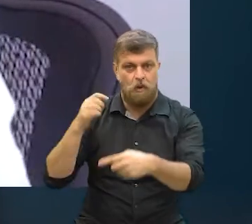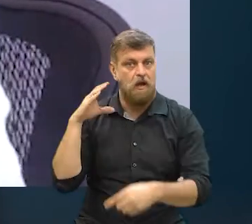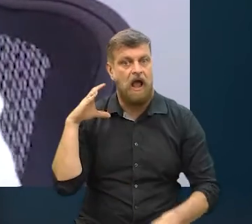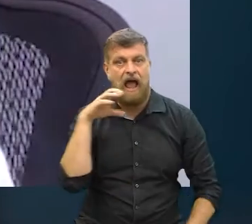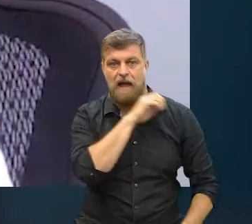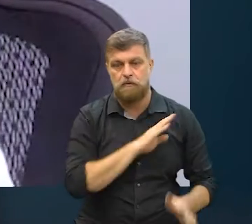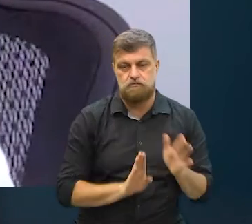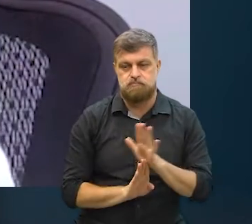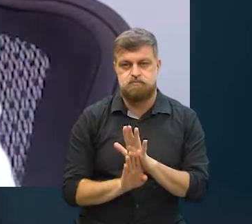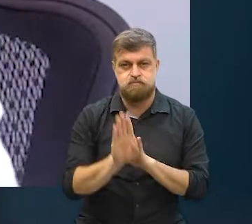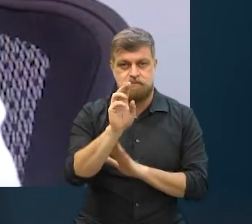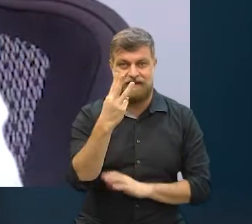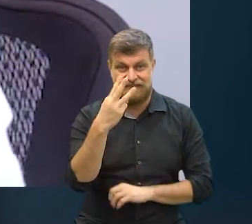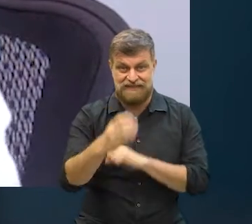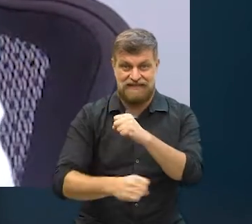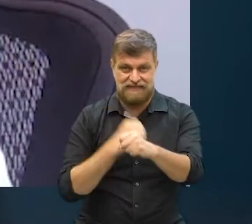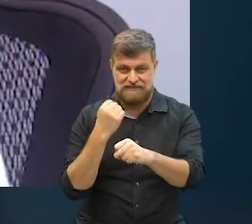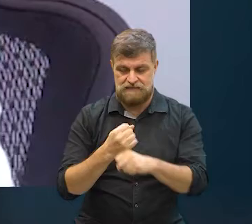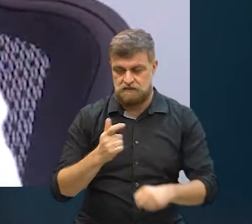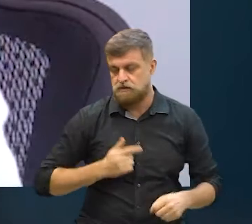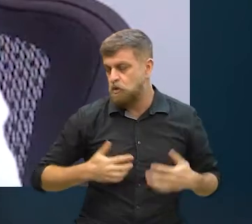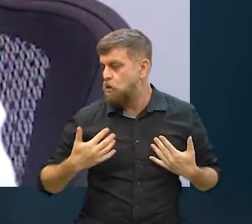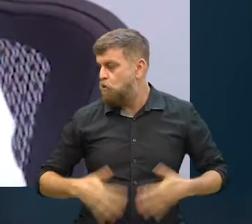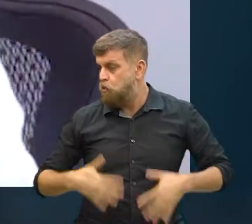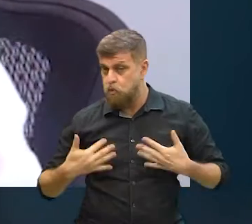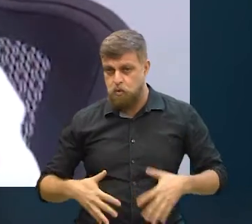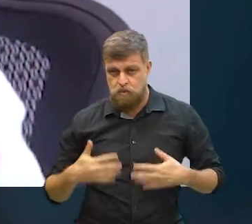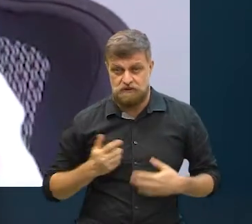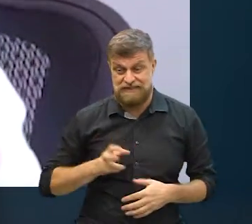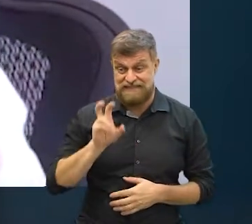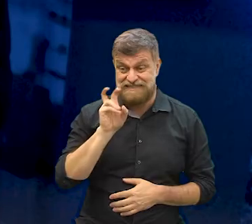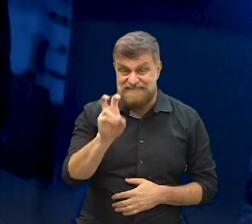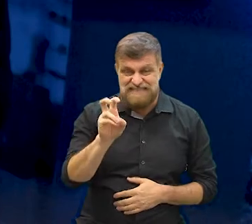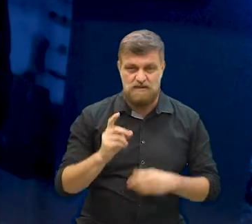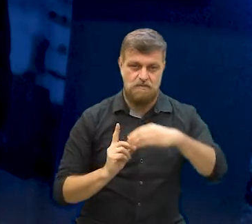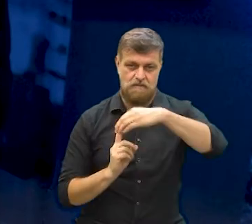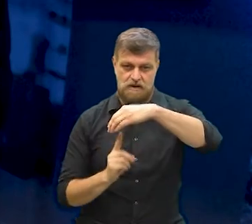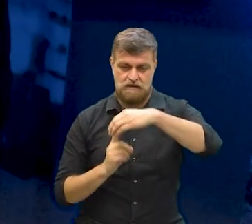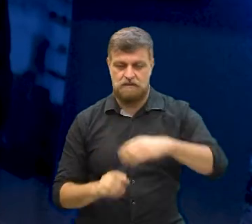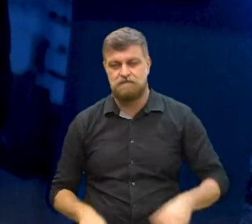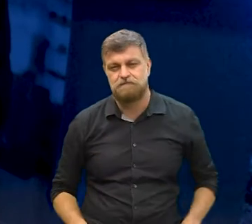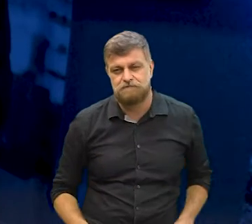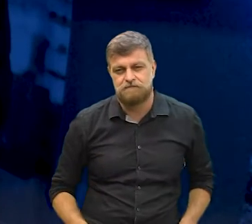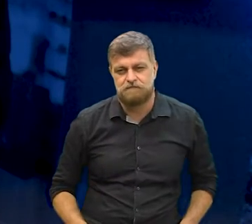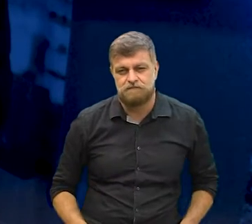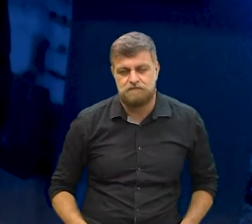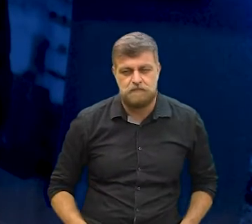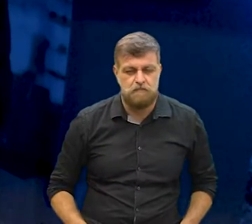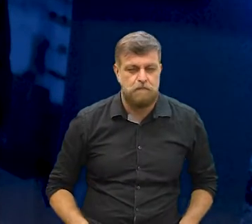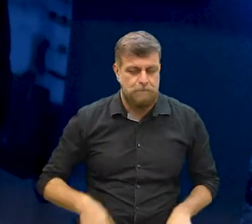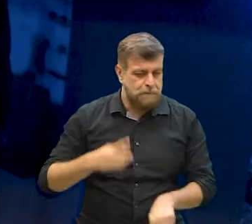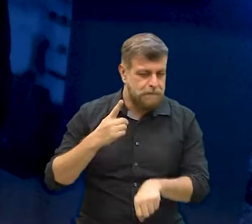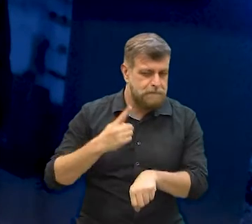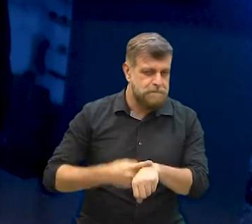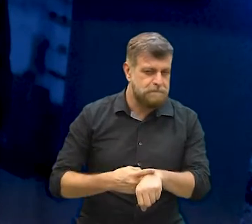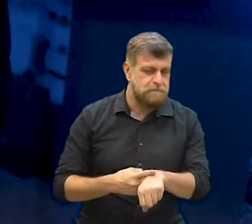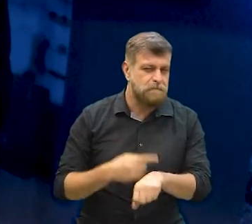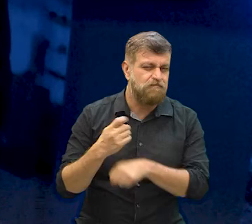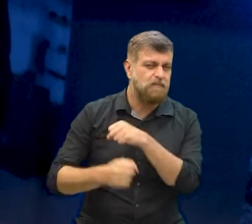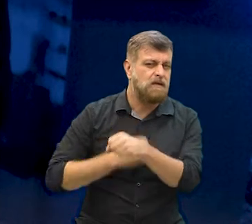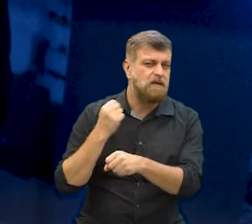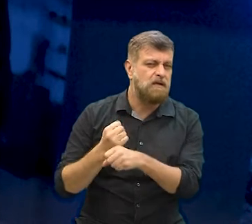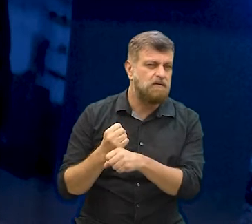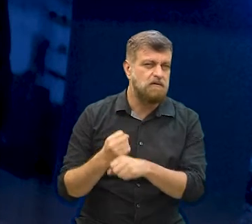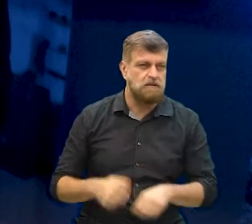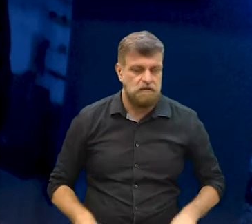sucesso e crescer tão rápido. Porque em 3 anos a gente cresceu muito rápido. Esse momento ainda das 5 unidades era